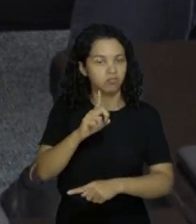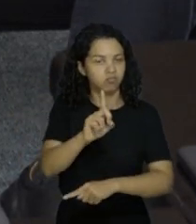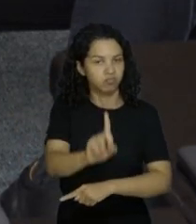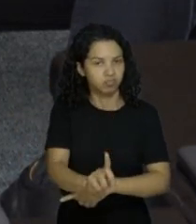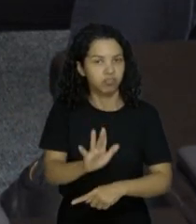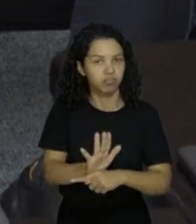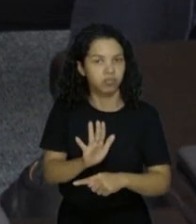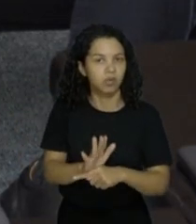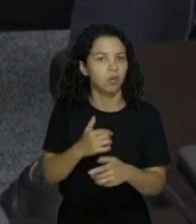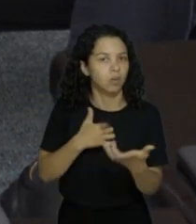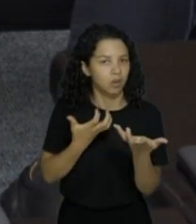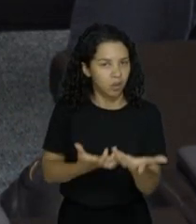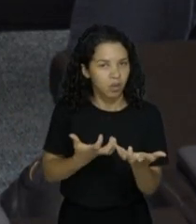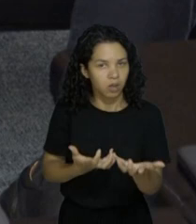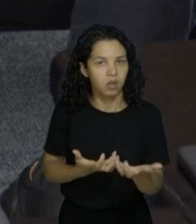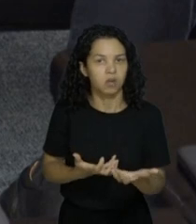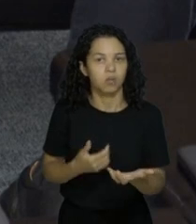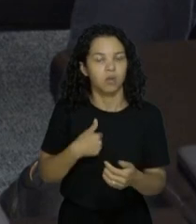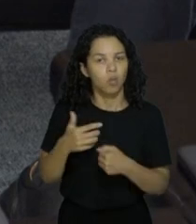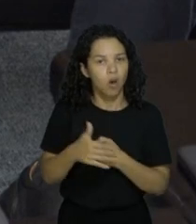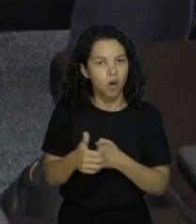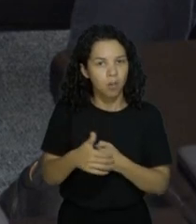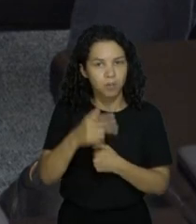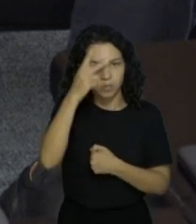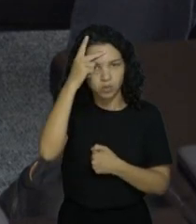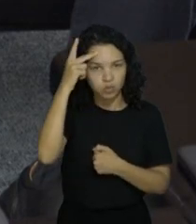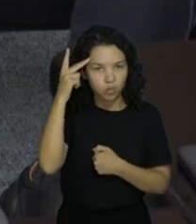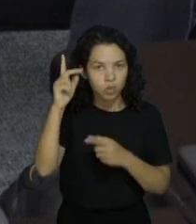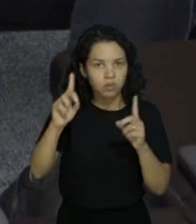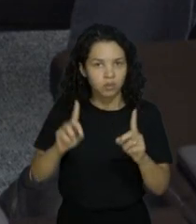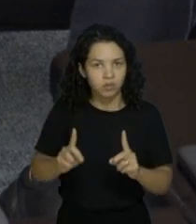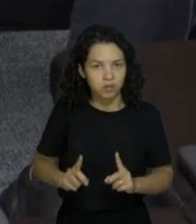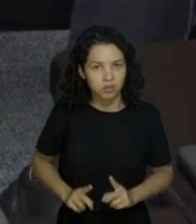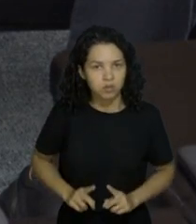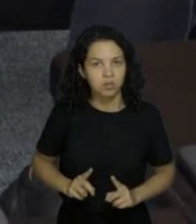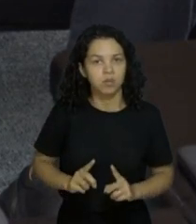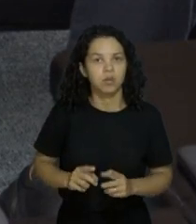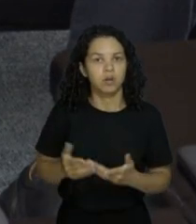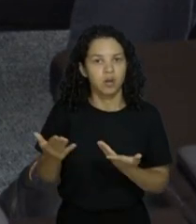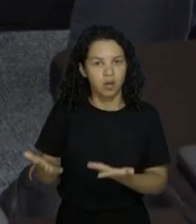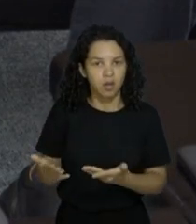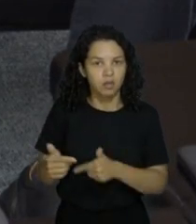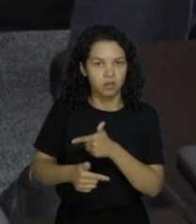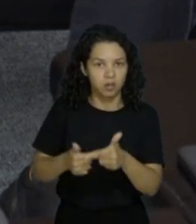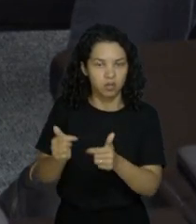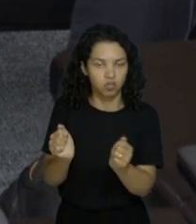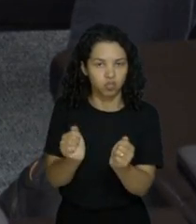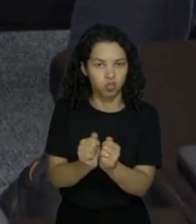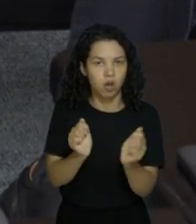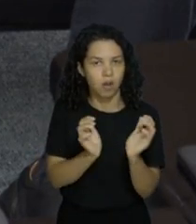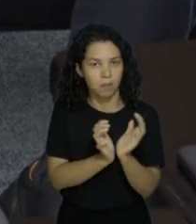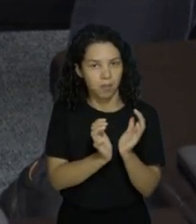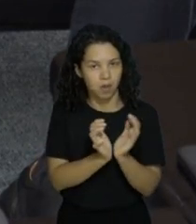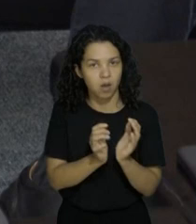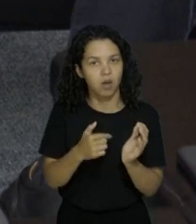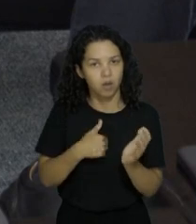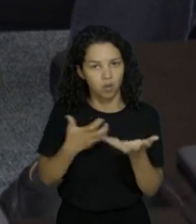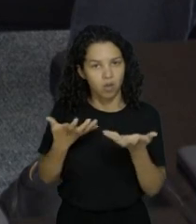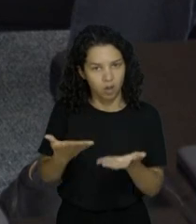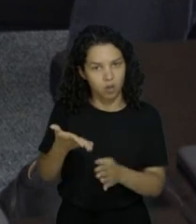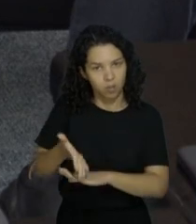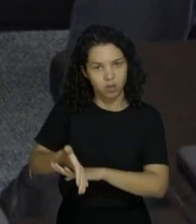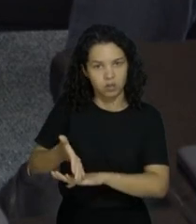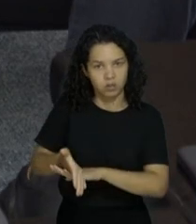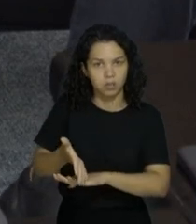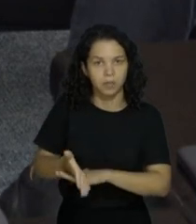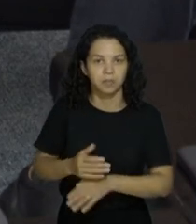tenho um carinho muito grande com as pessoas com deficiência nós temos um trabalho juntas a paz e eu quero ampliar esse trabalho e tô aqui me